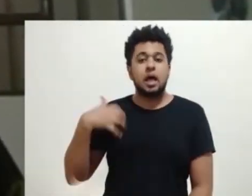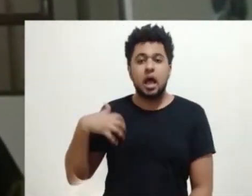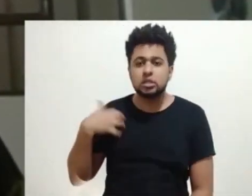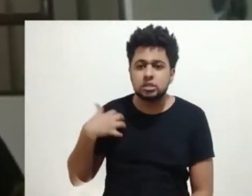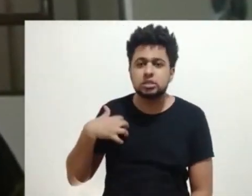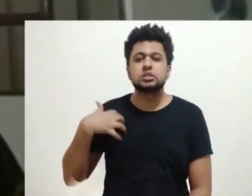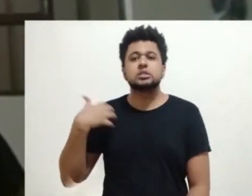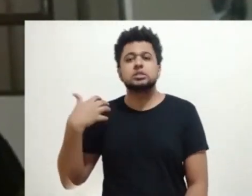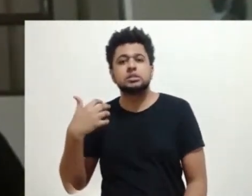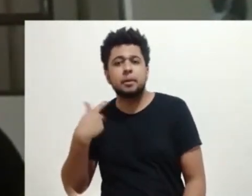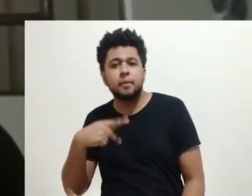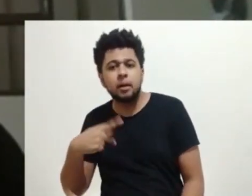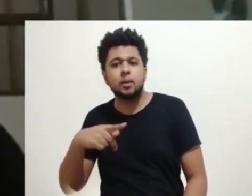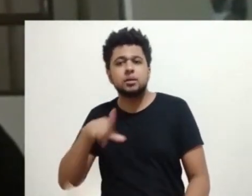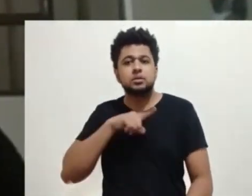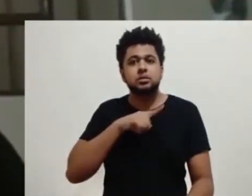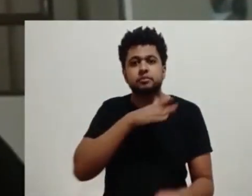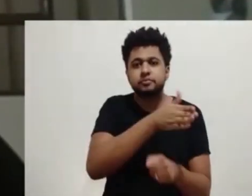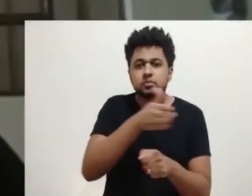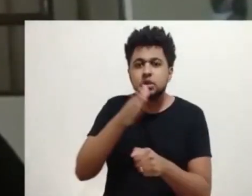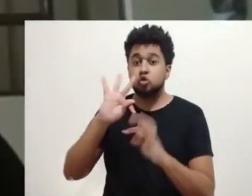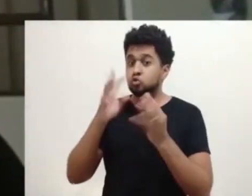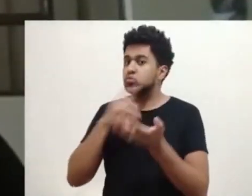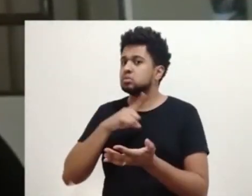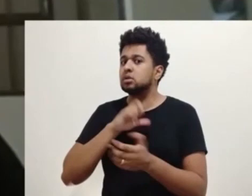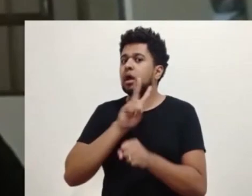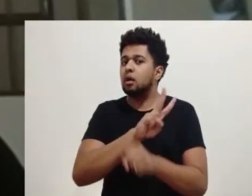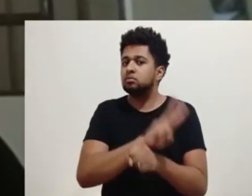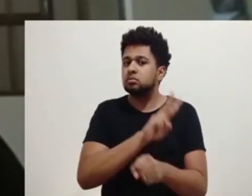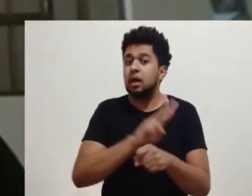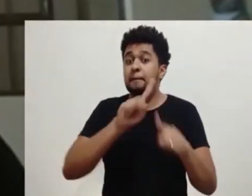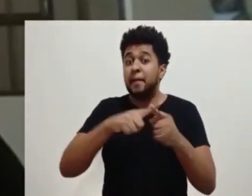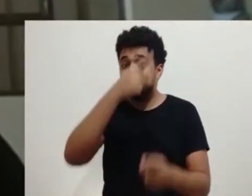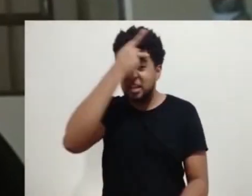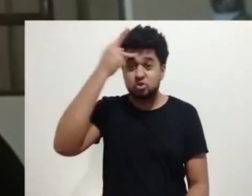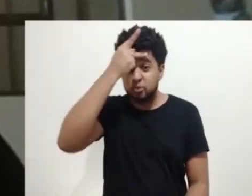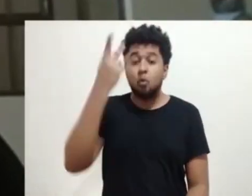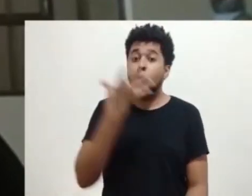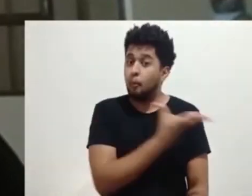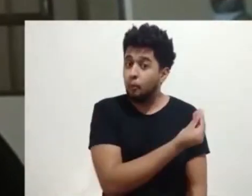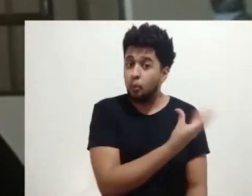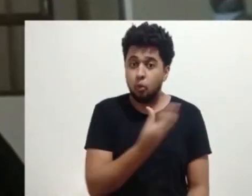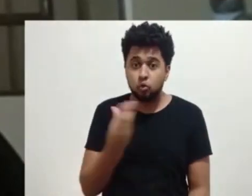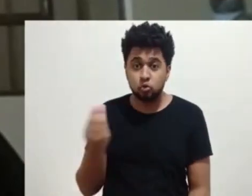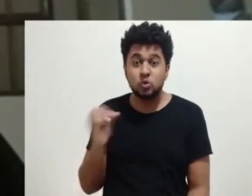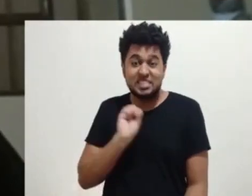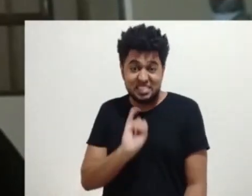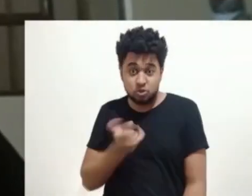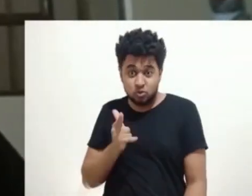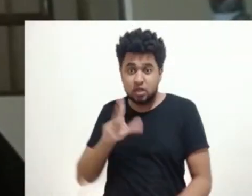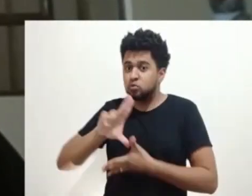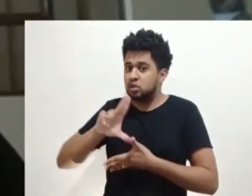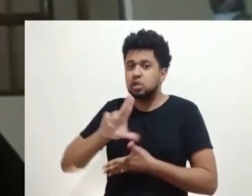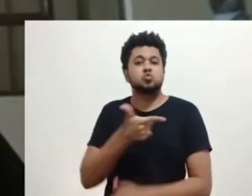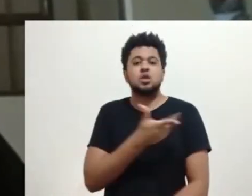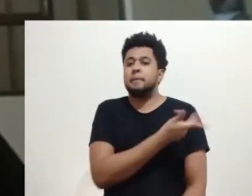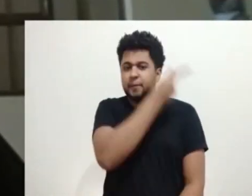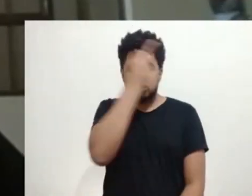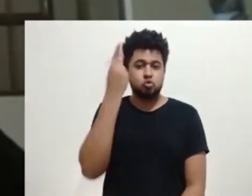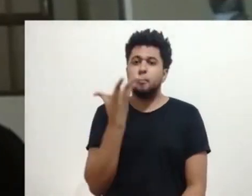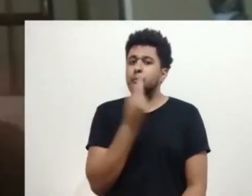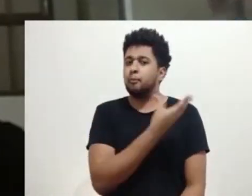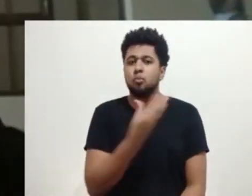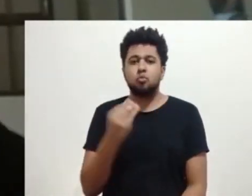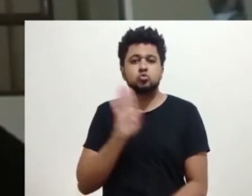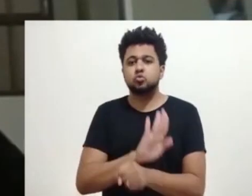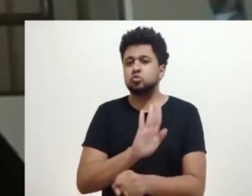sanitárias. Então, todos com supervisão, mas um volume de pessoas que a gente não conseguiria mobilizar. Imagina a